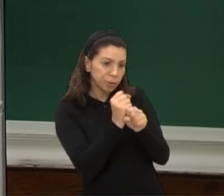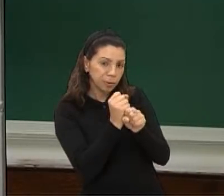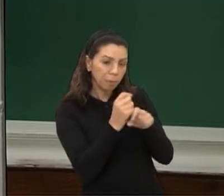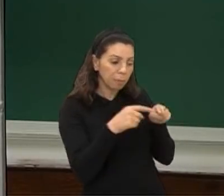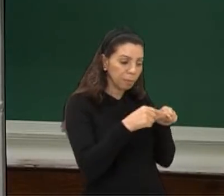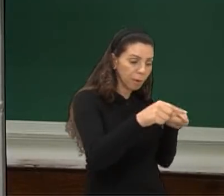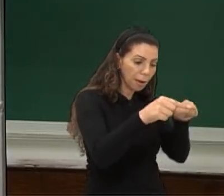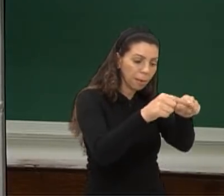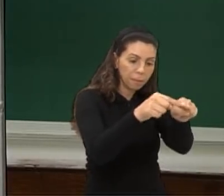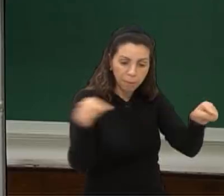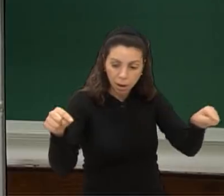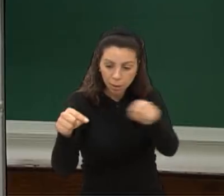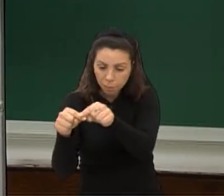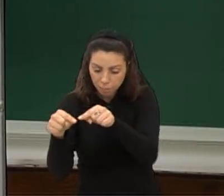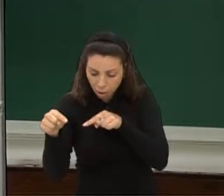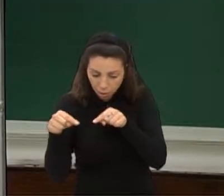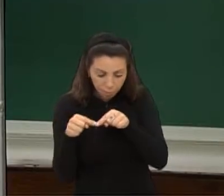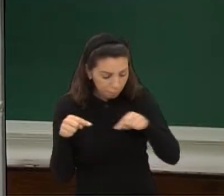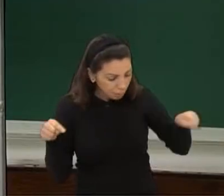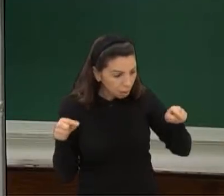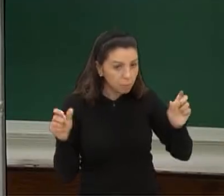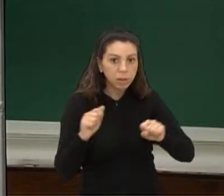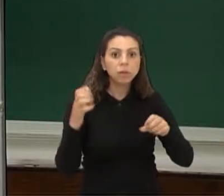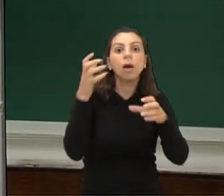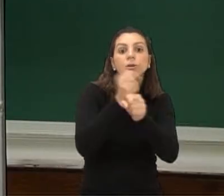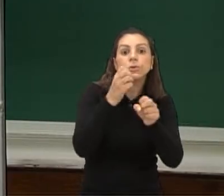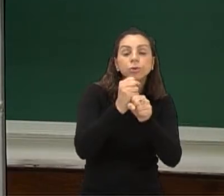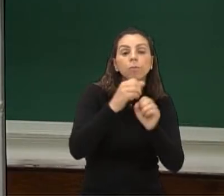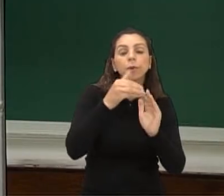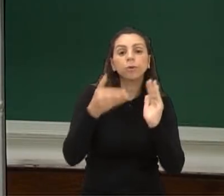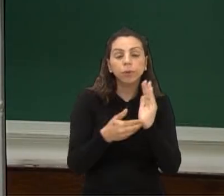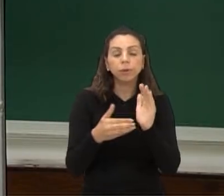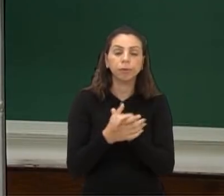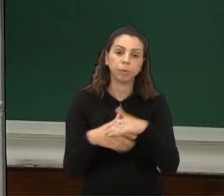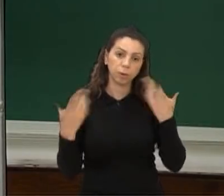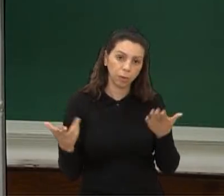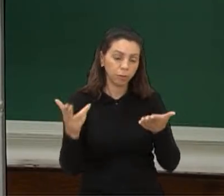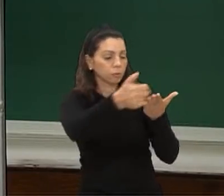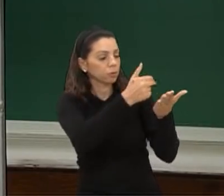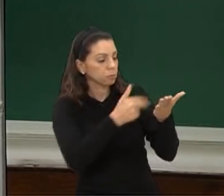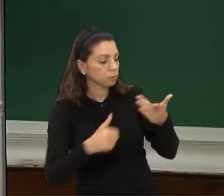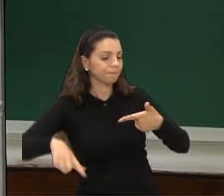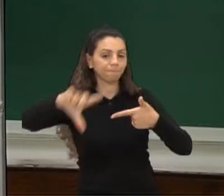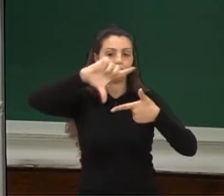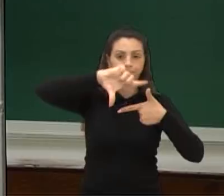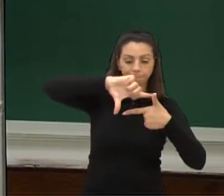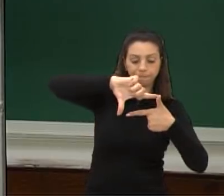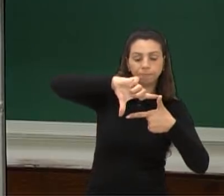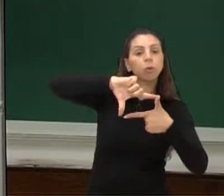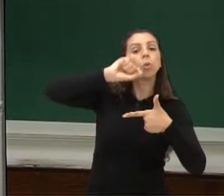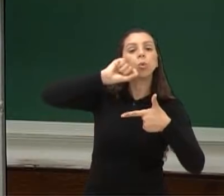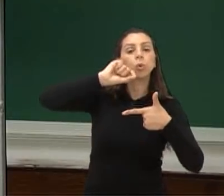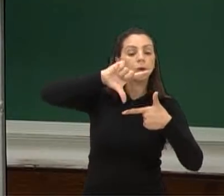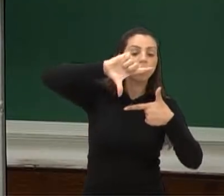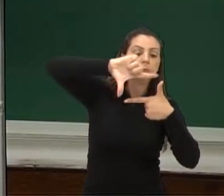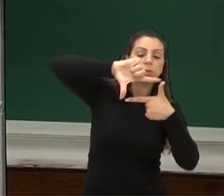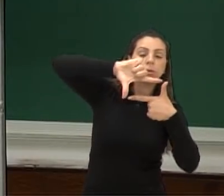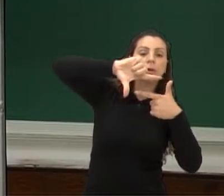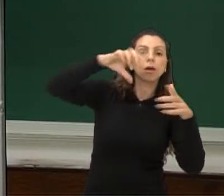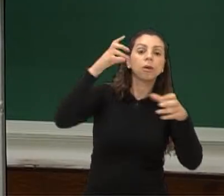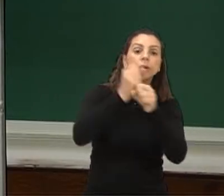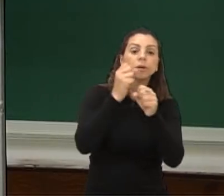perímetro. Perímetro, eu tenho um terreno retangular, né? Então, o perímetro é a soma de